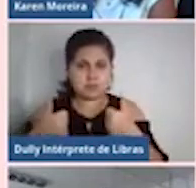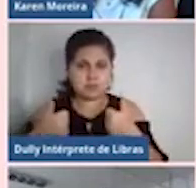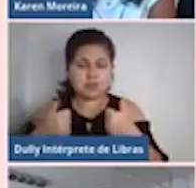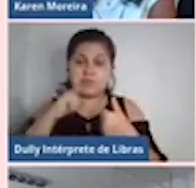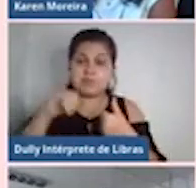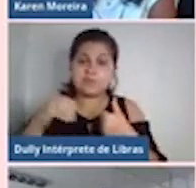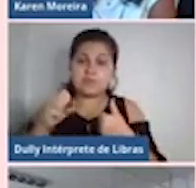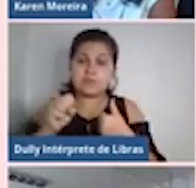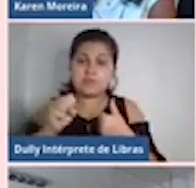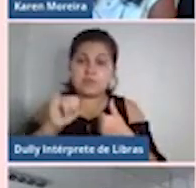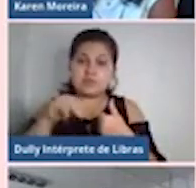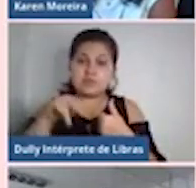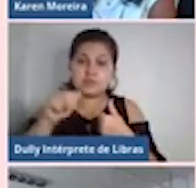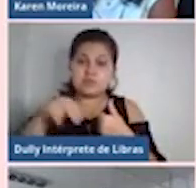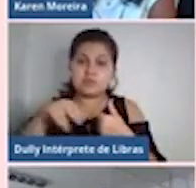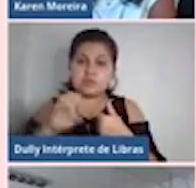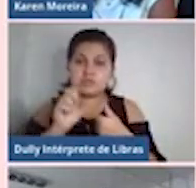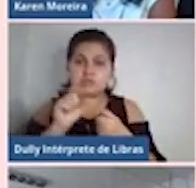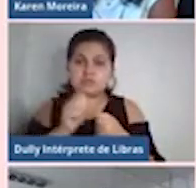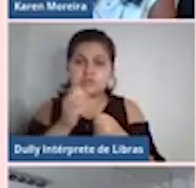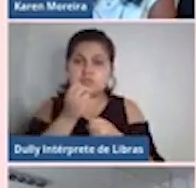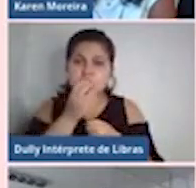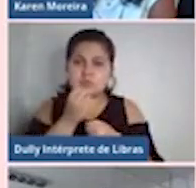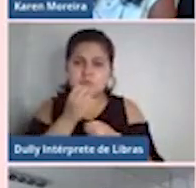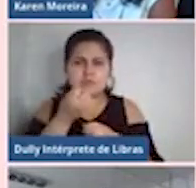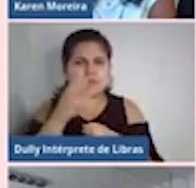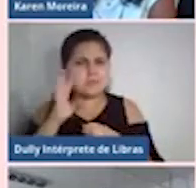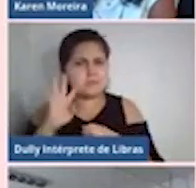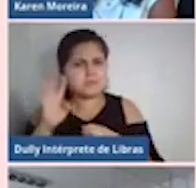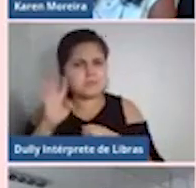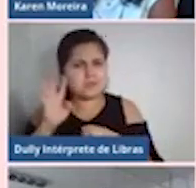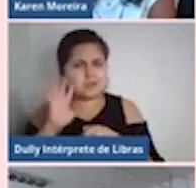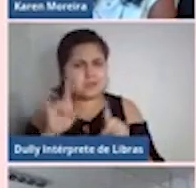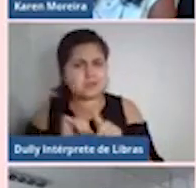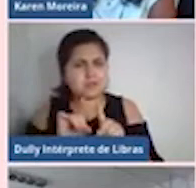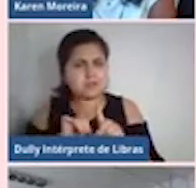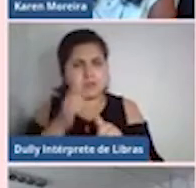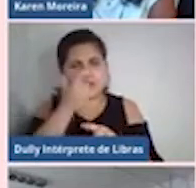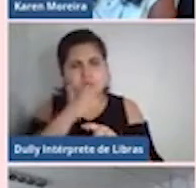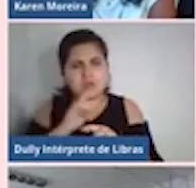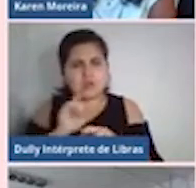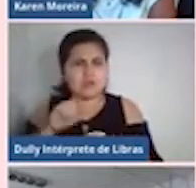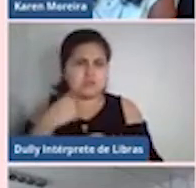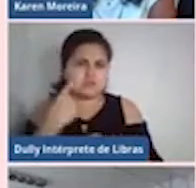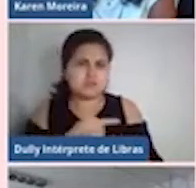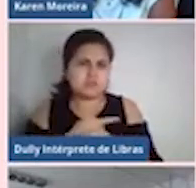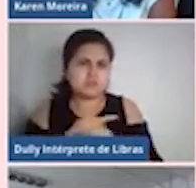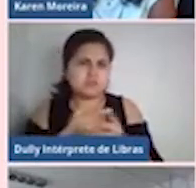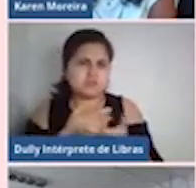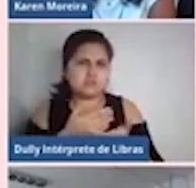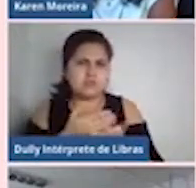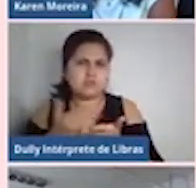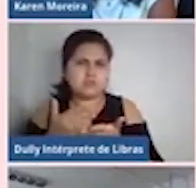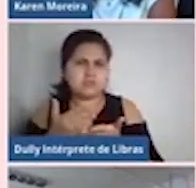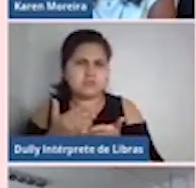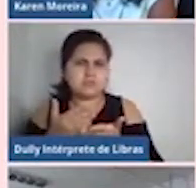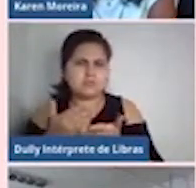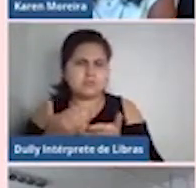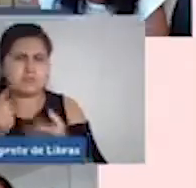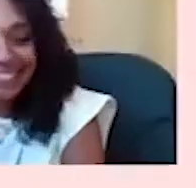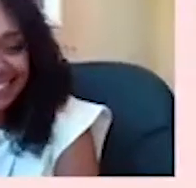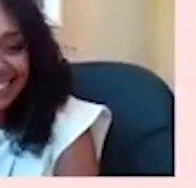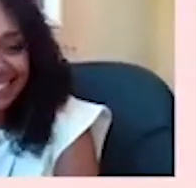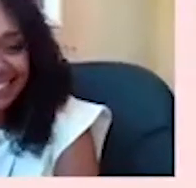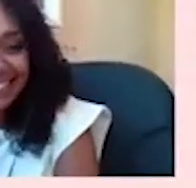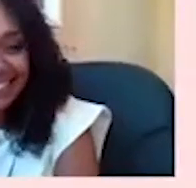Josiane Borré fez um comentário aqui bem legal, que eu acho que também para a gente agora, gurias, partir para uma outra